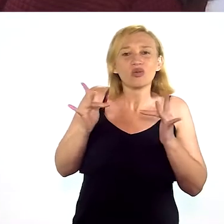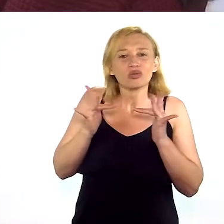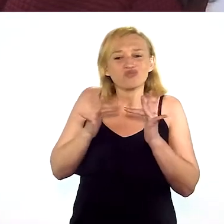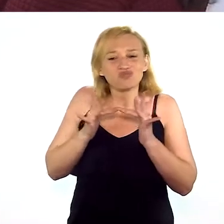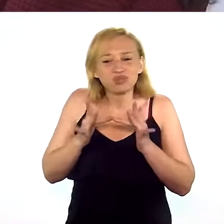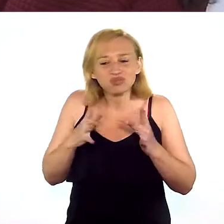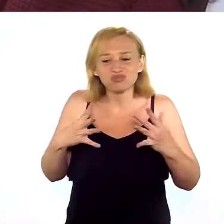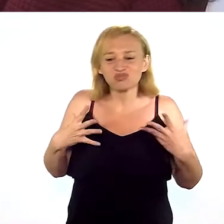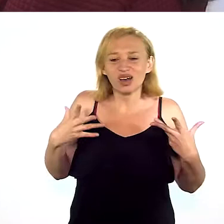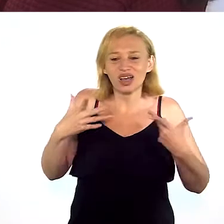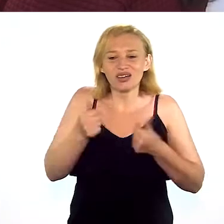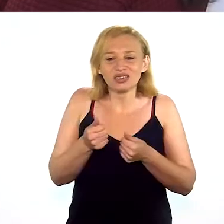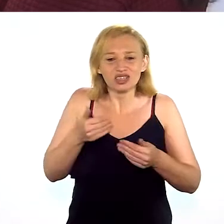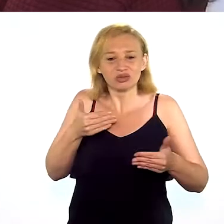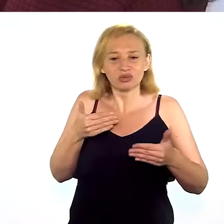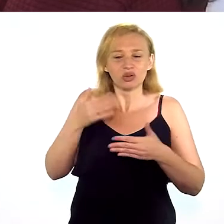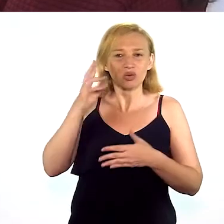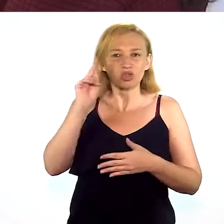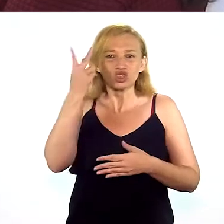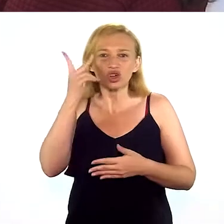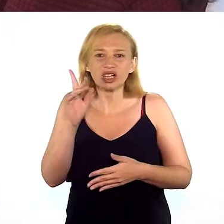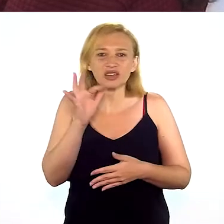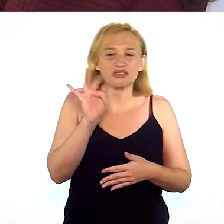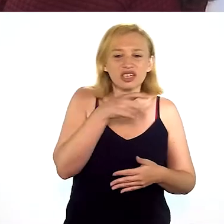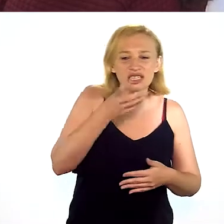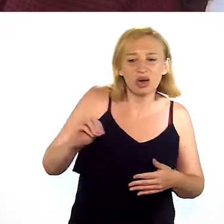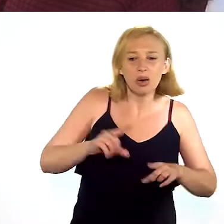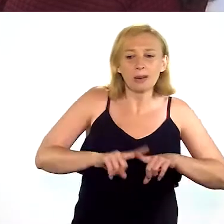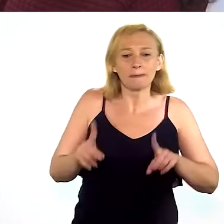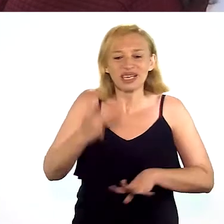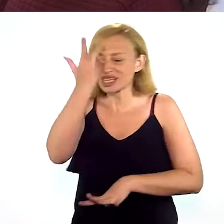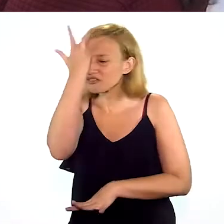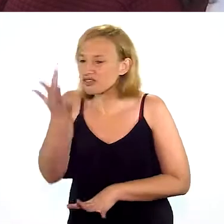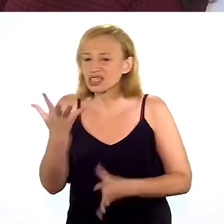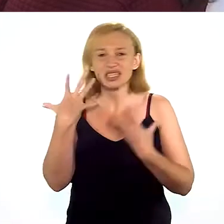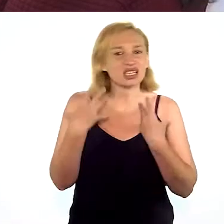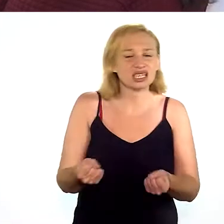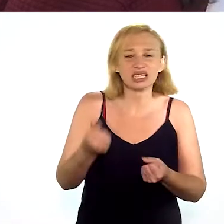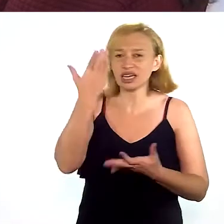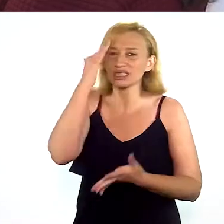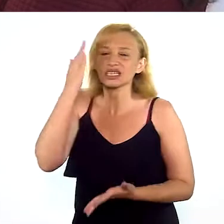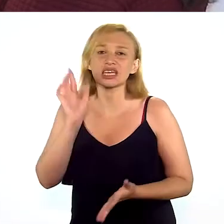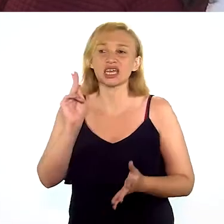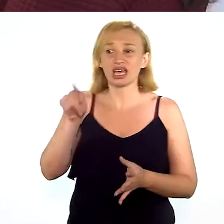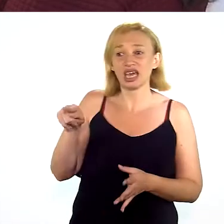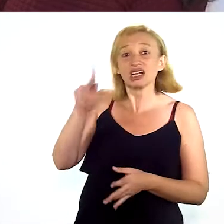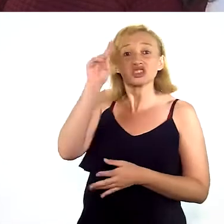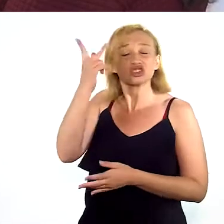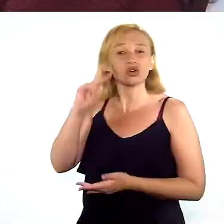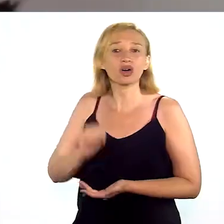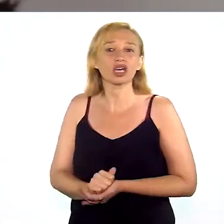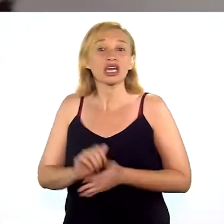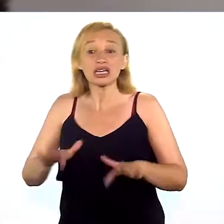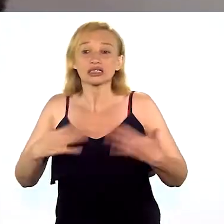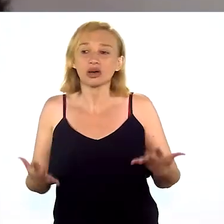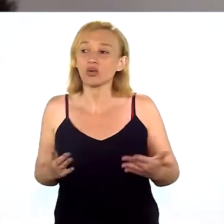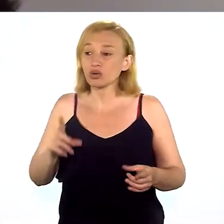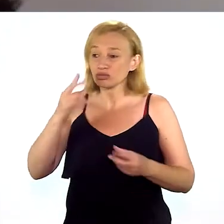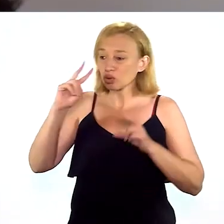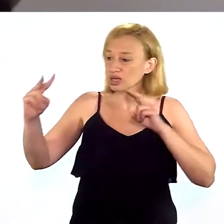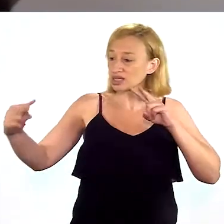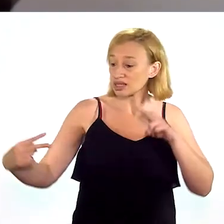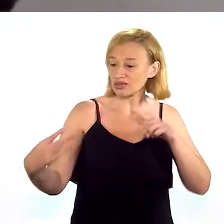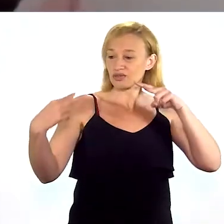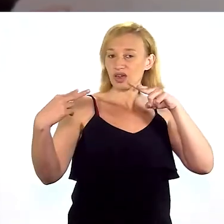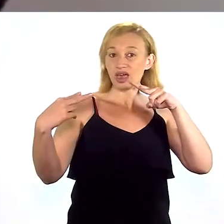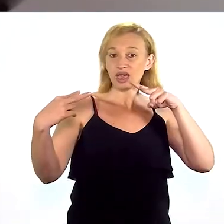muito profunda e você aceita. A gente sabe que é uma história de ficção, mas é muito fácil de aceitar e compreender aquelas histórias.